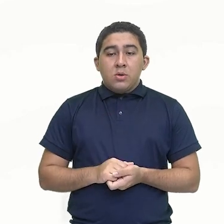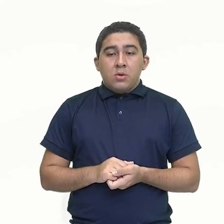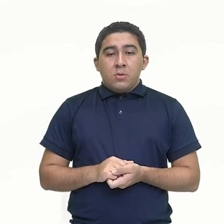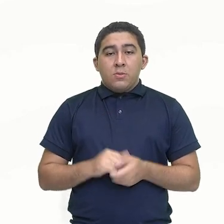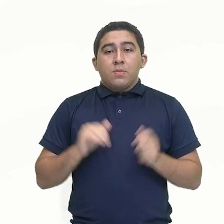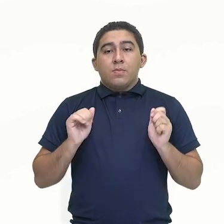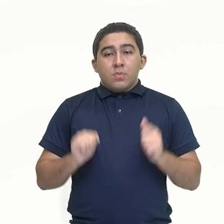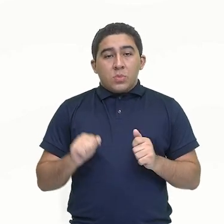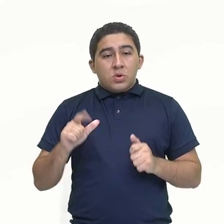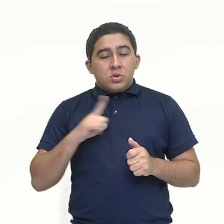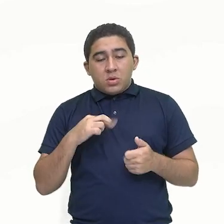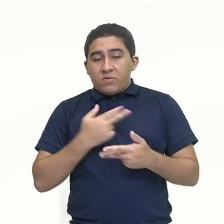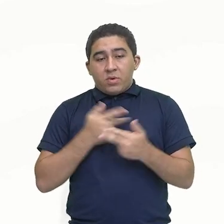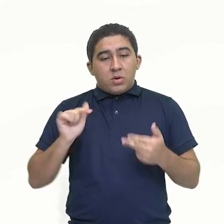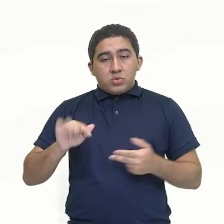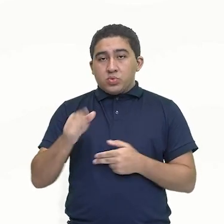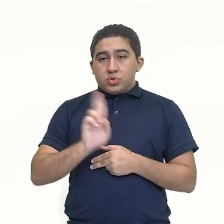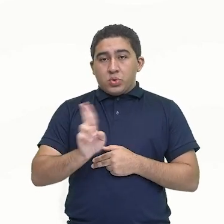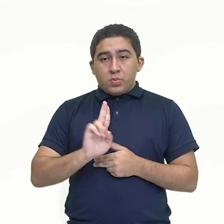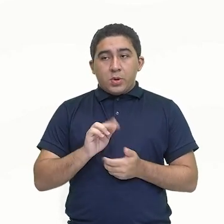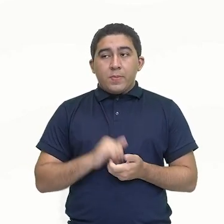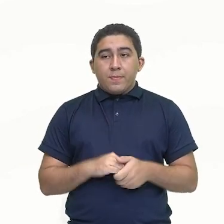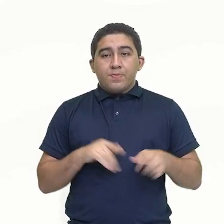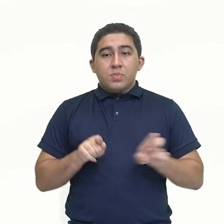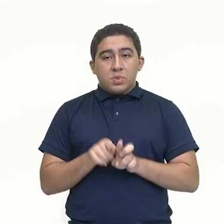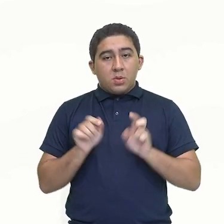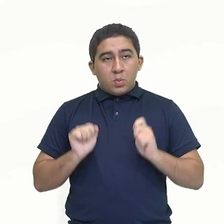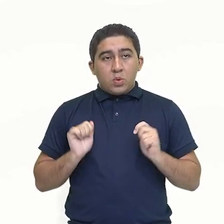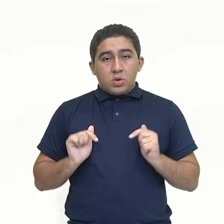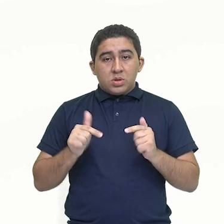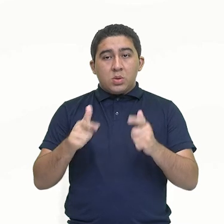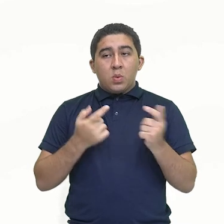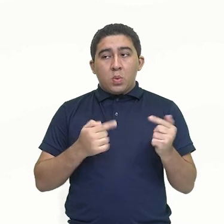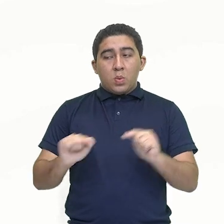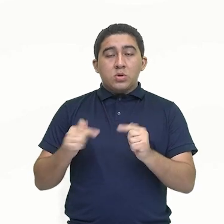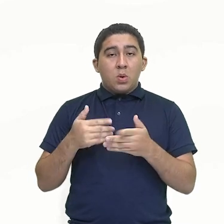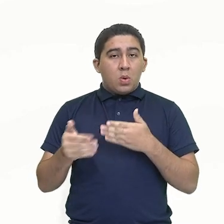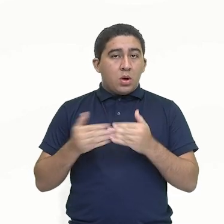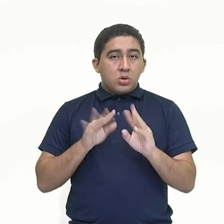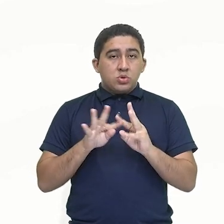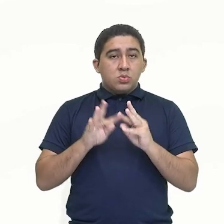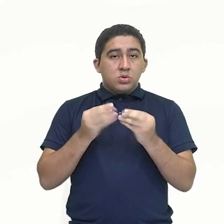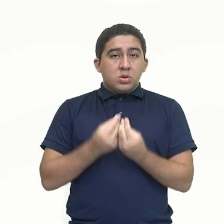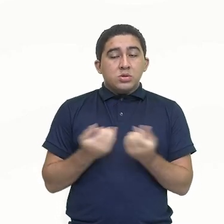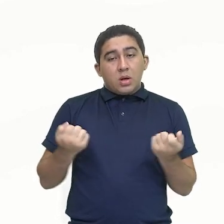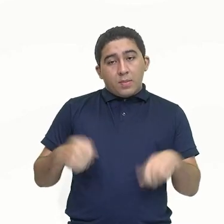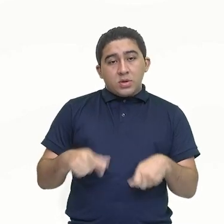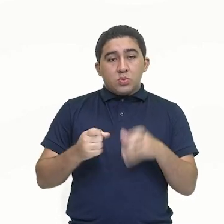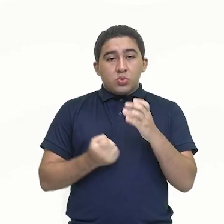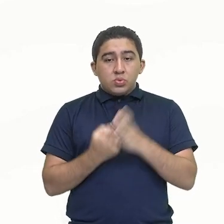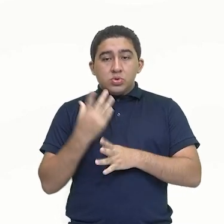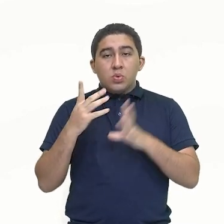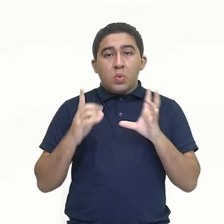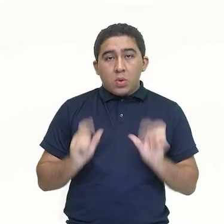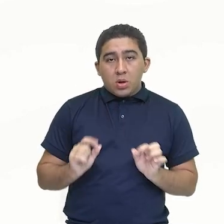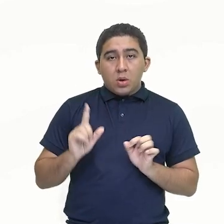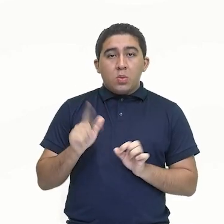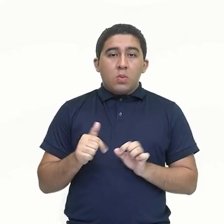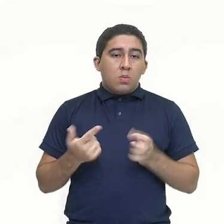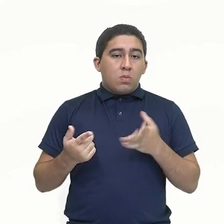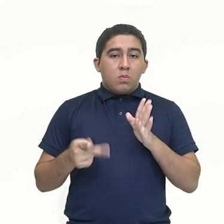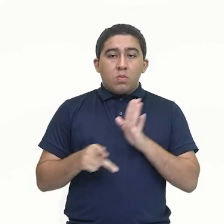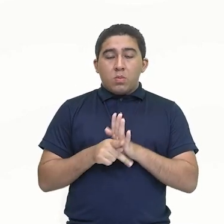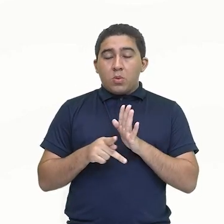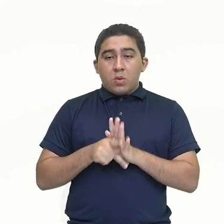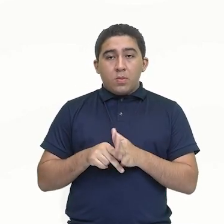de imunoglobulinas, né? E eles podem atuar contra qualquer substância capaz de produzir ali uma